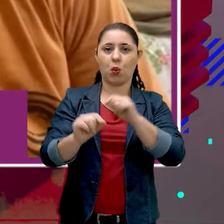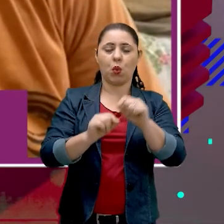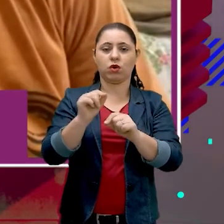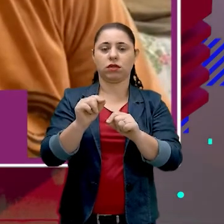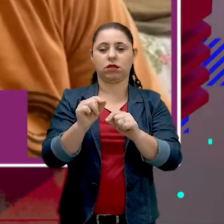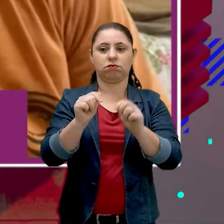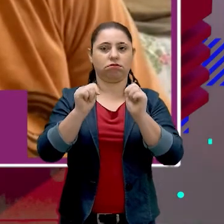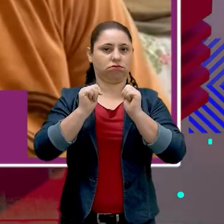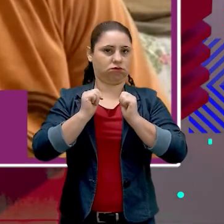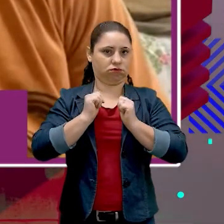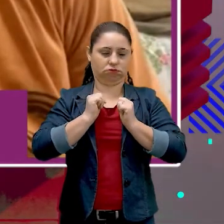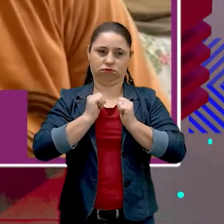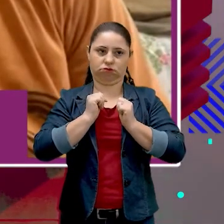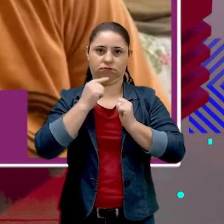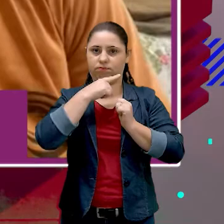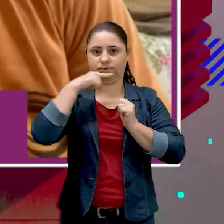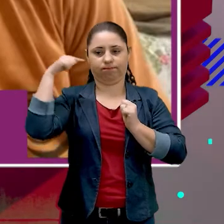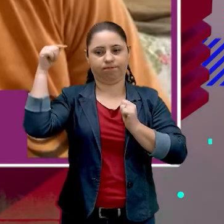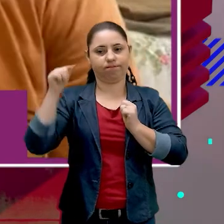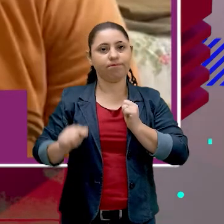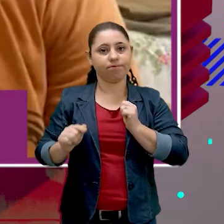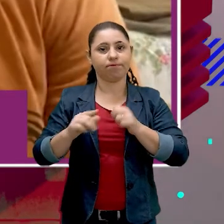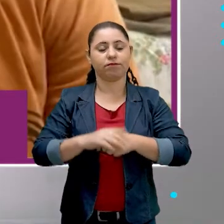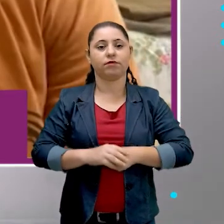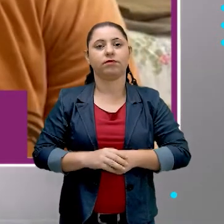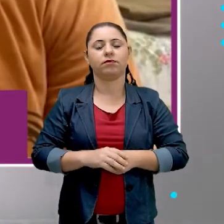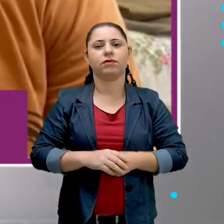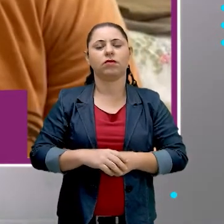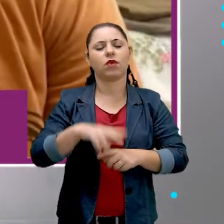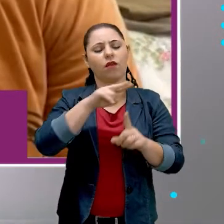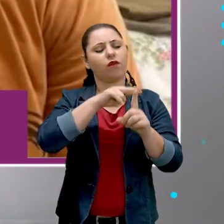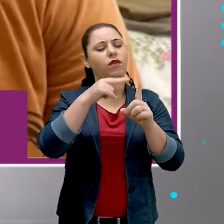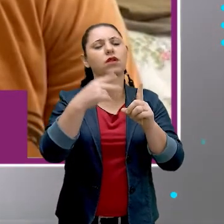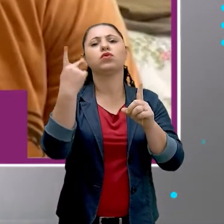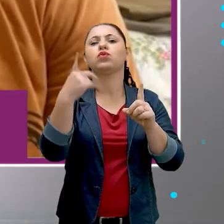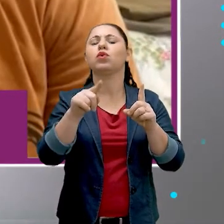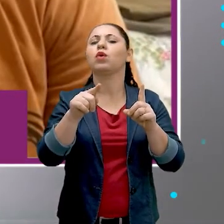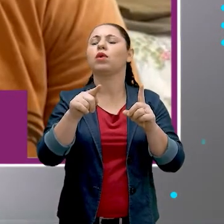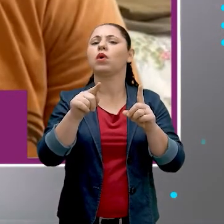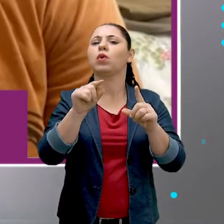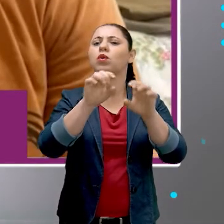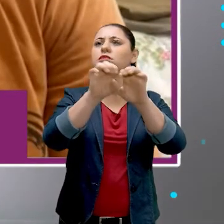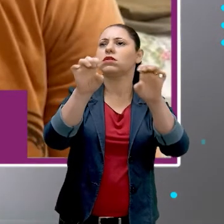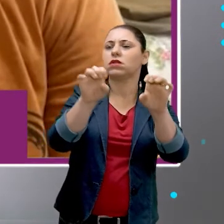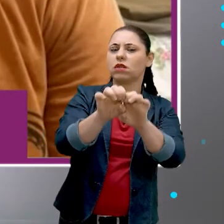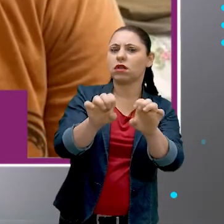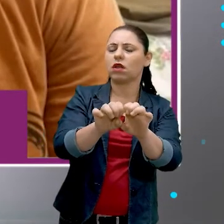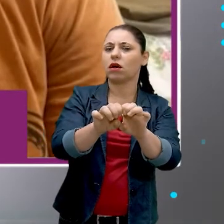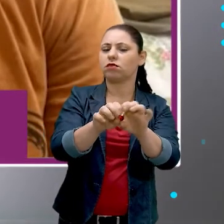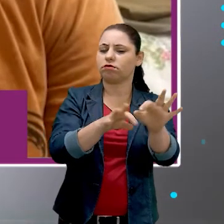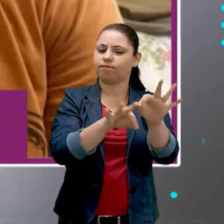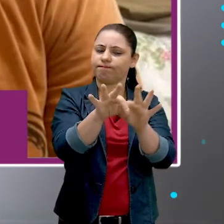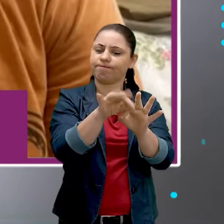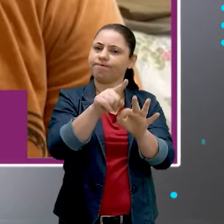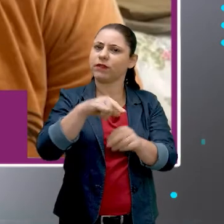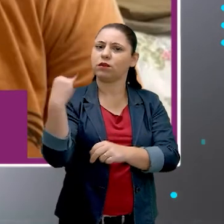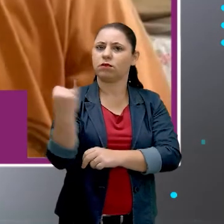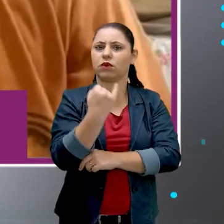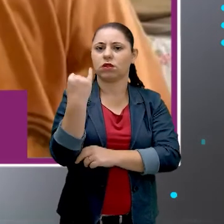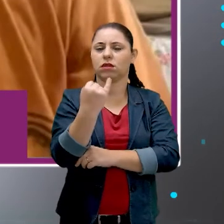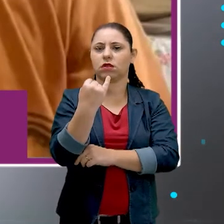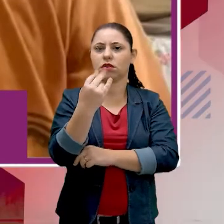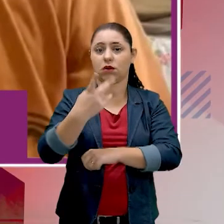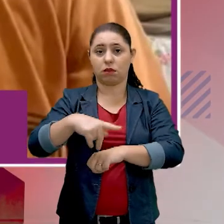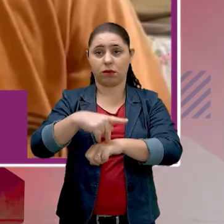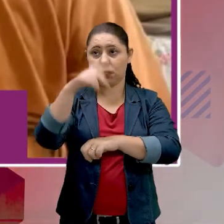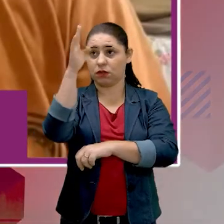certa neutralidade em relação à Rússia. Na sua visão, esse posicionamento é estratégico, é importante